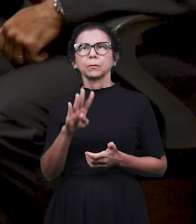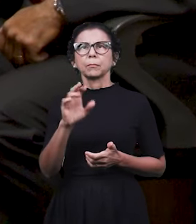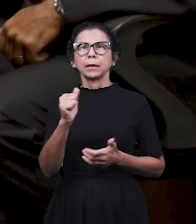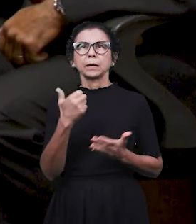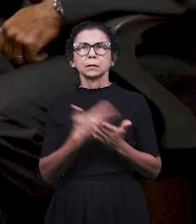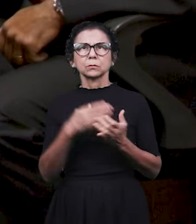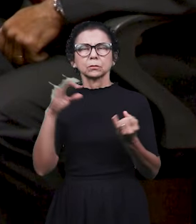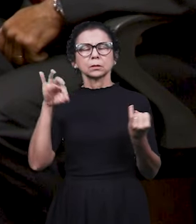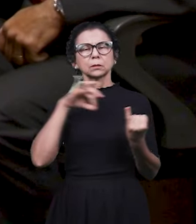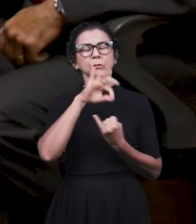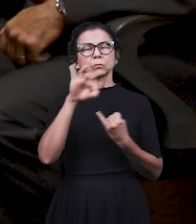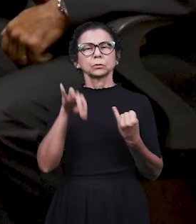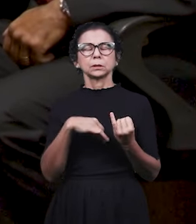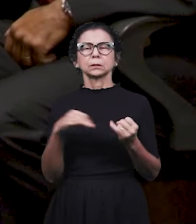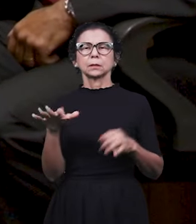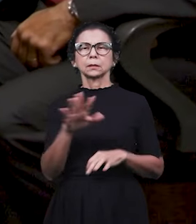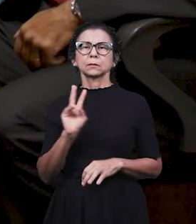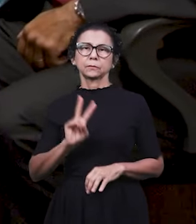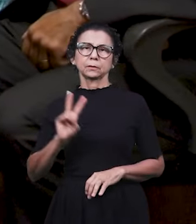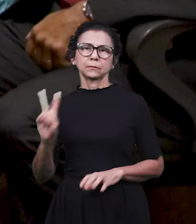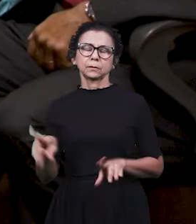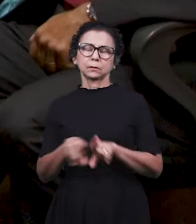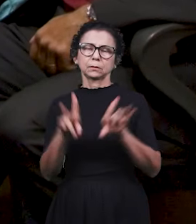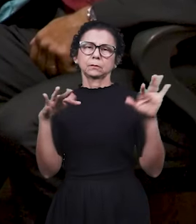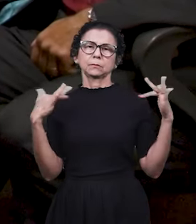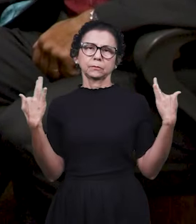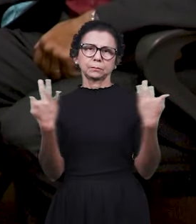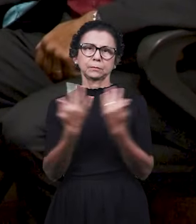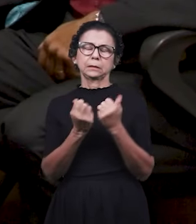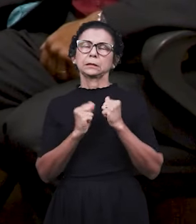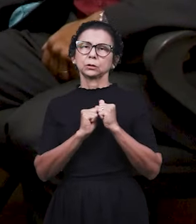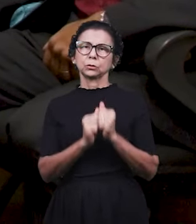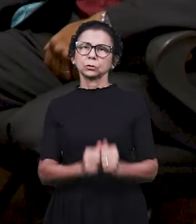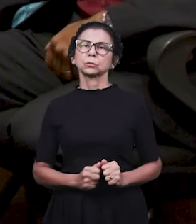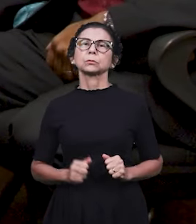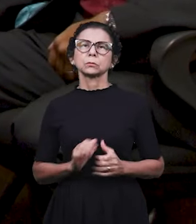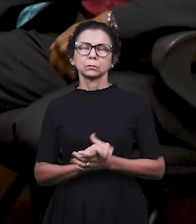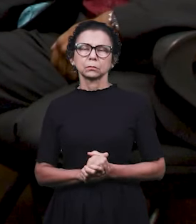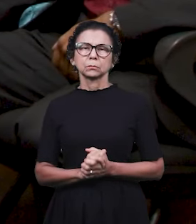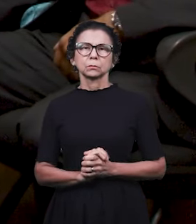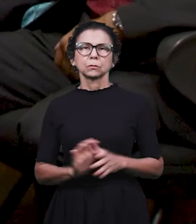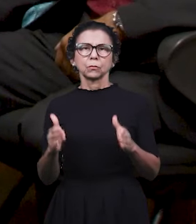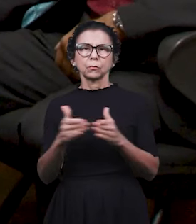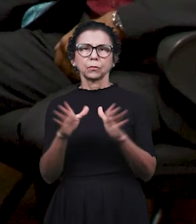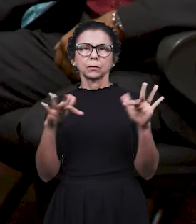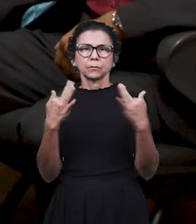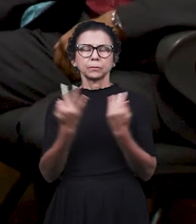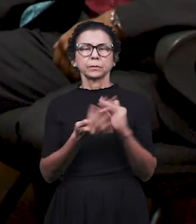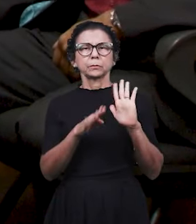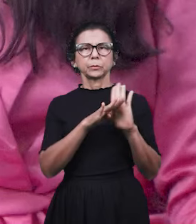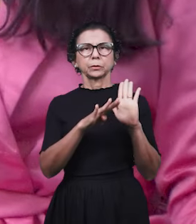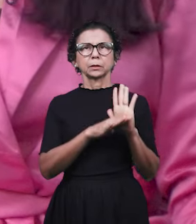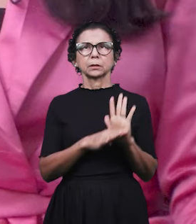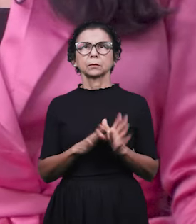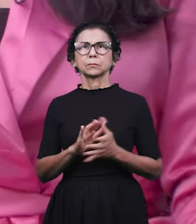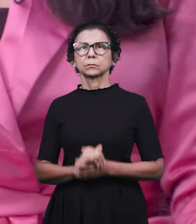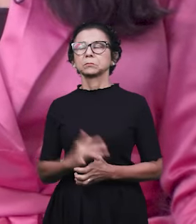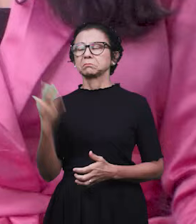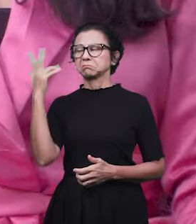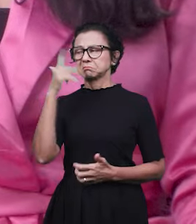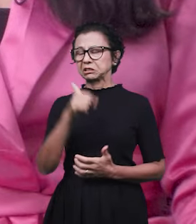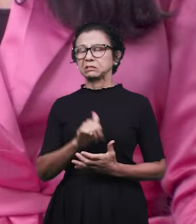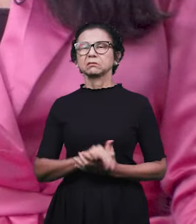IFES Campus Vila Velha, e seus familiares, que esse programa é para a nossa família. Glória a Deus! Linda turma, não é?